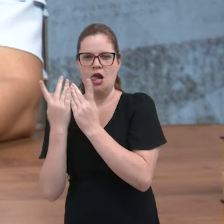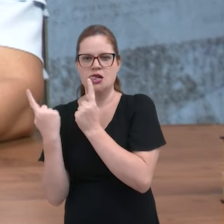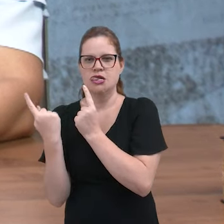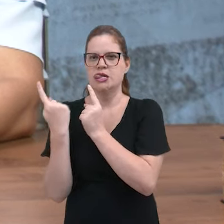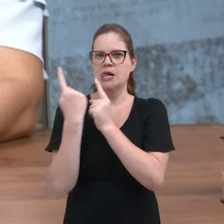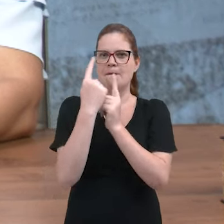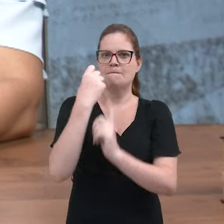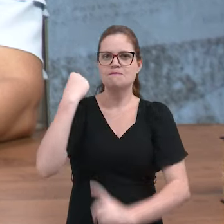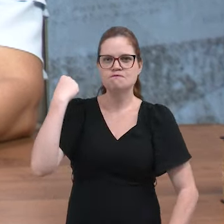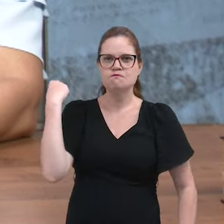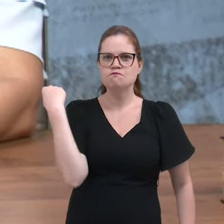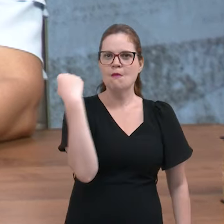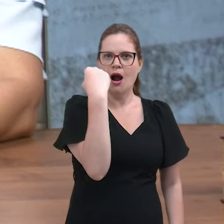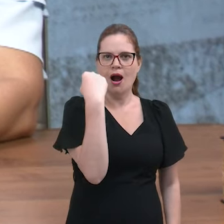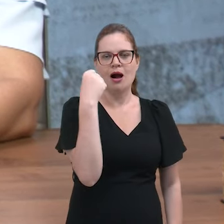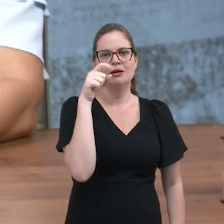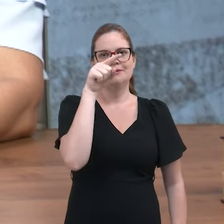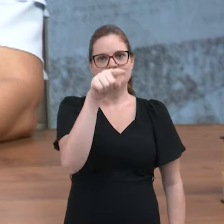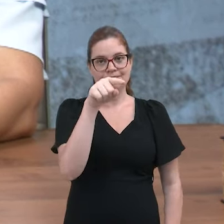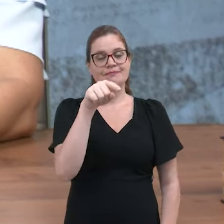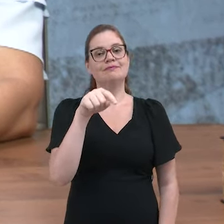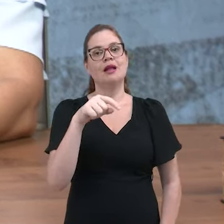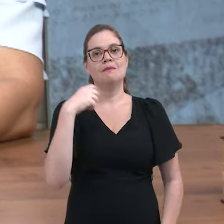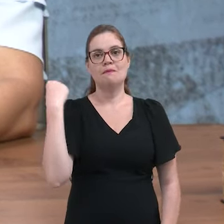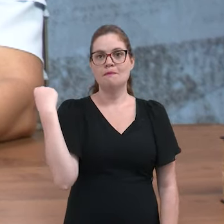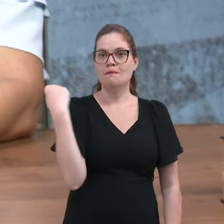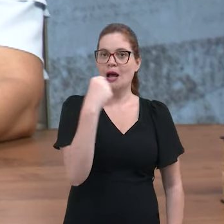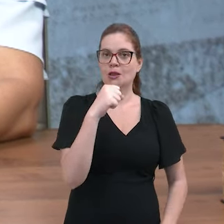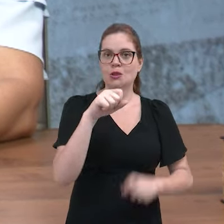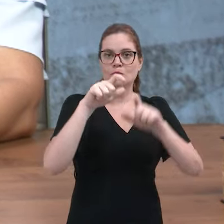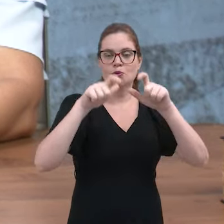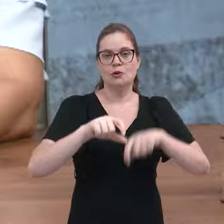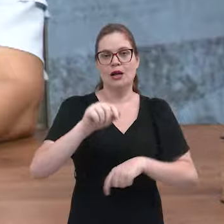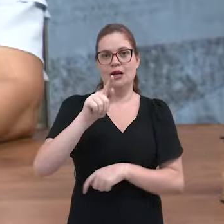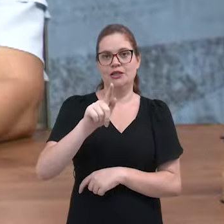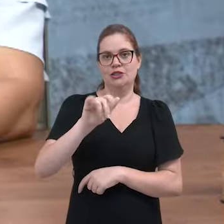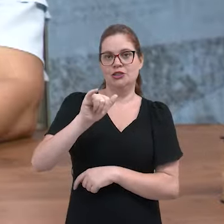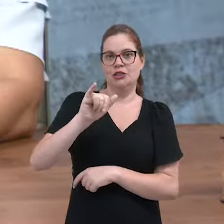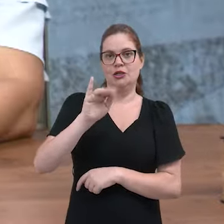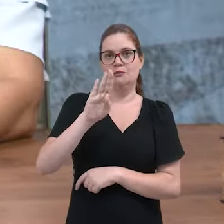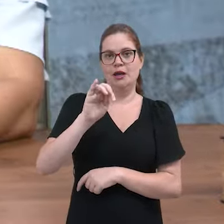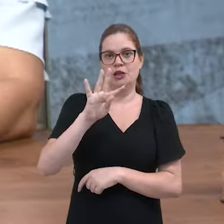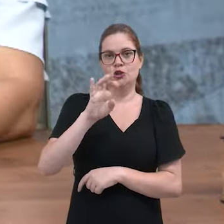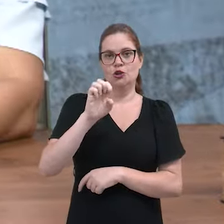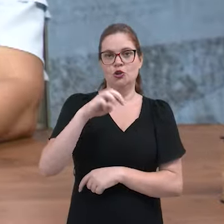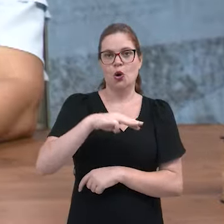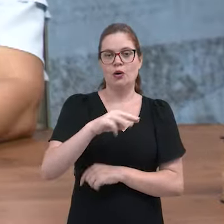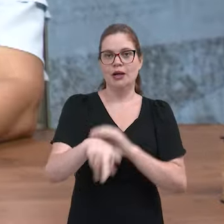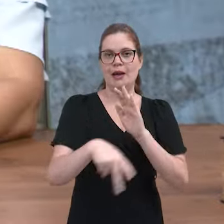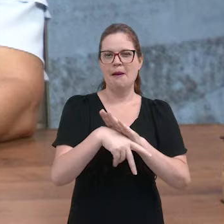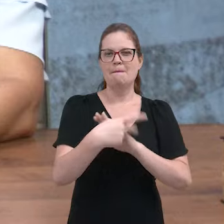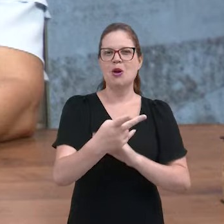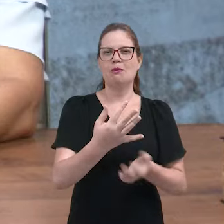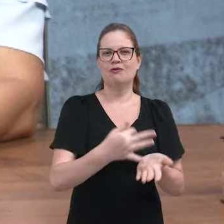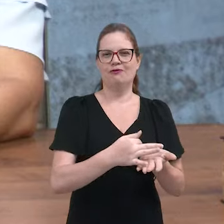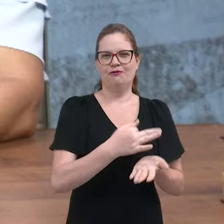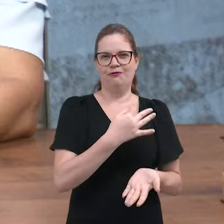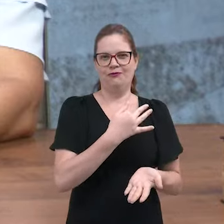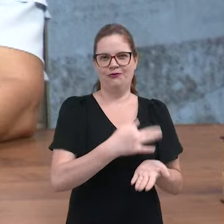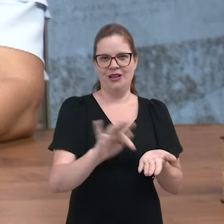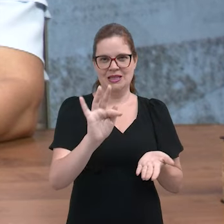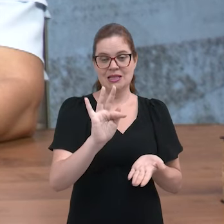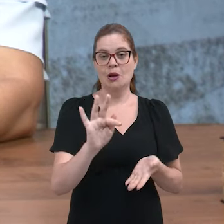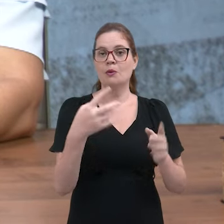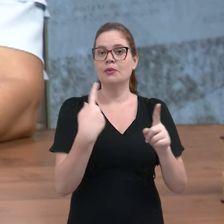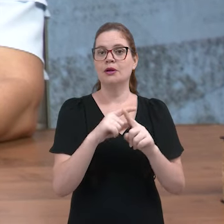e feriu Baasa em Gibeton, que era dos filisteus, quando Nadab e todo